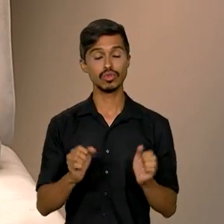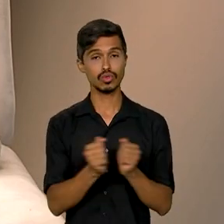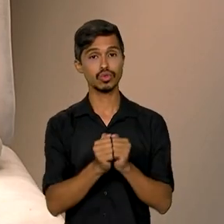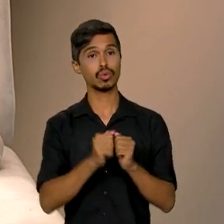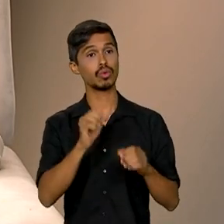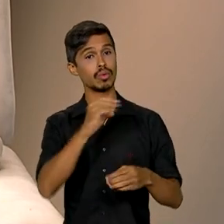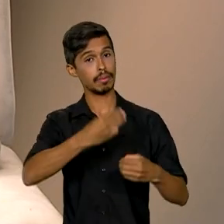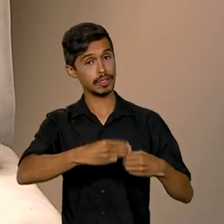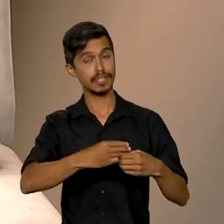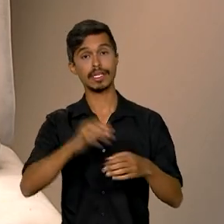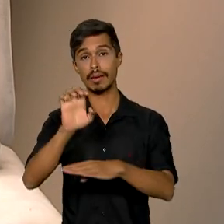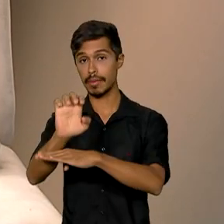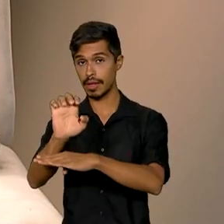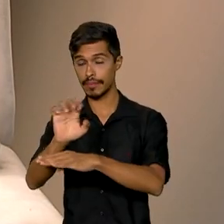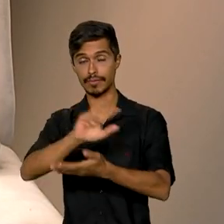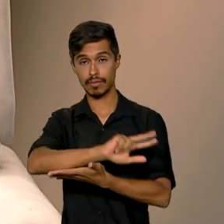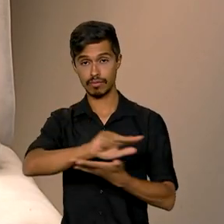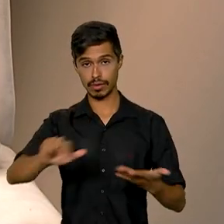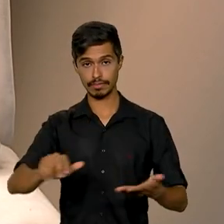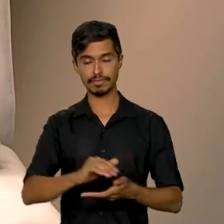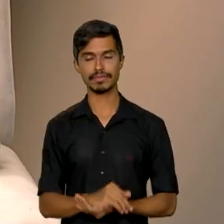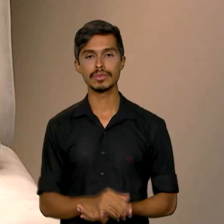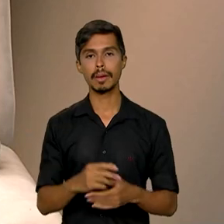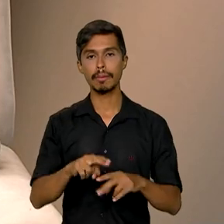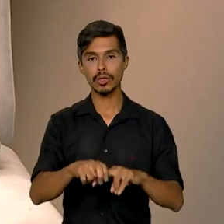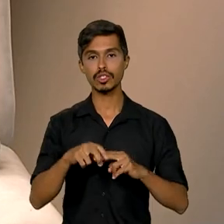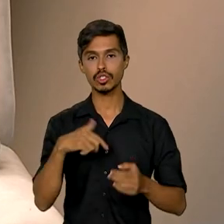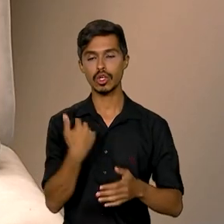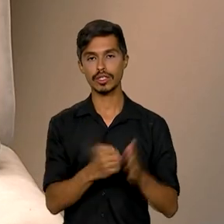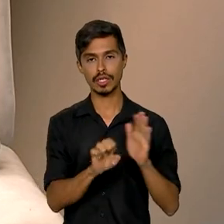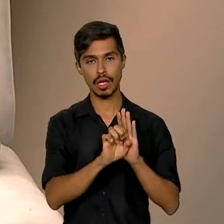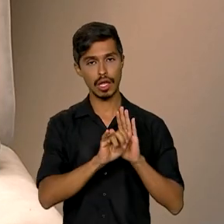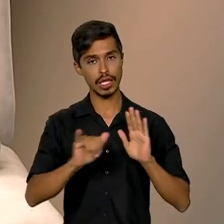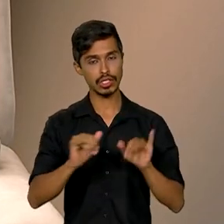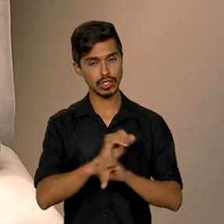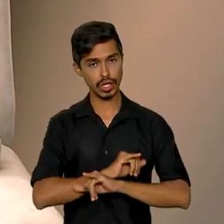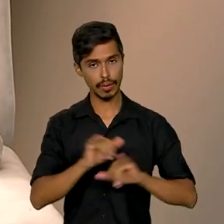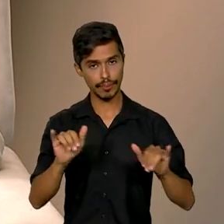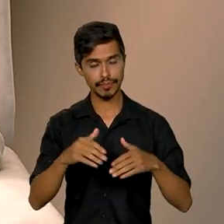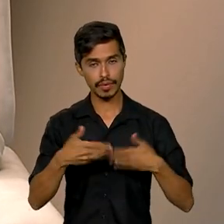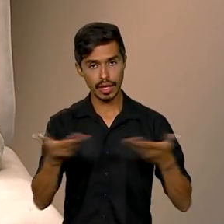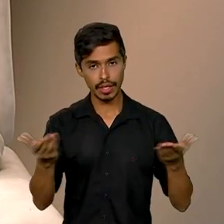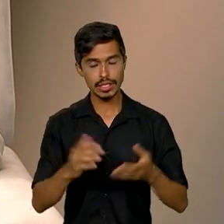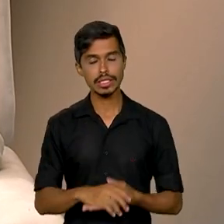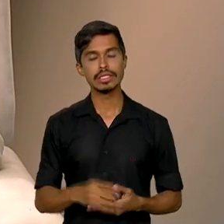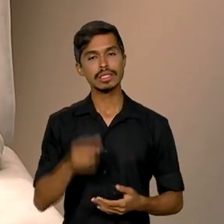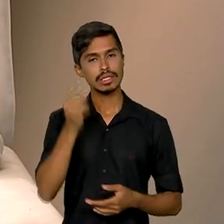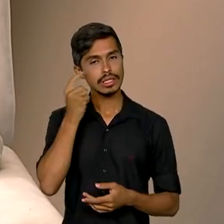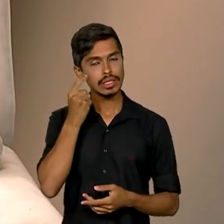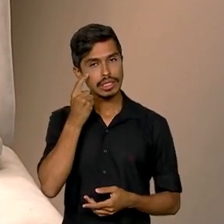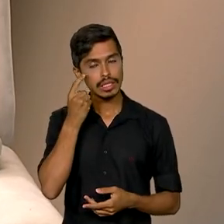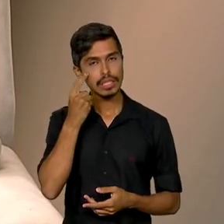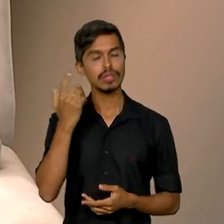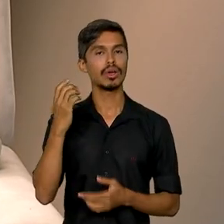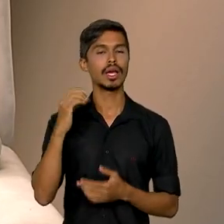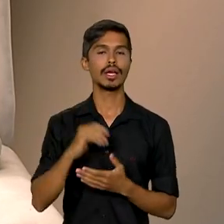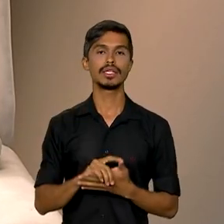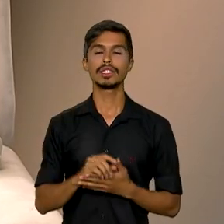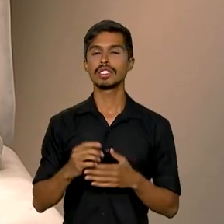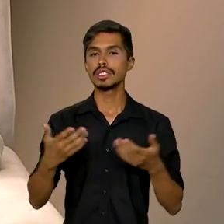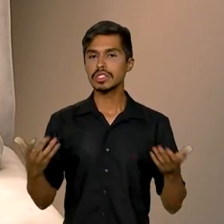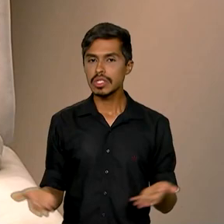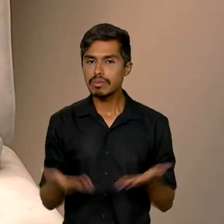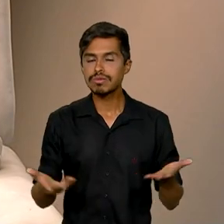municípios. Por isso, nós lançamos o edital, que vem com a ideia de fortalecer as